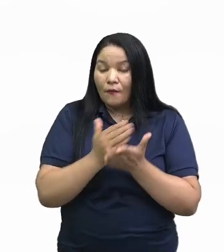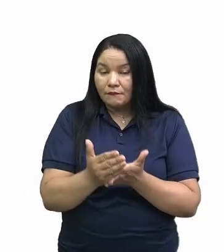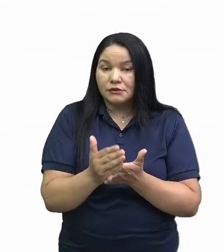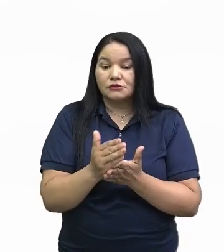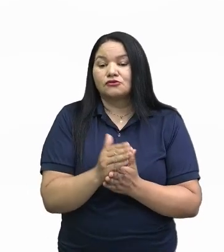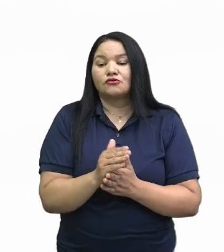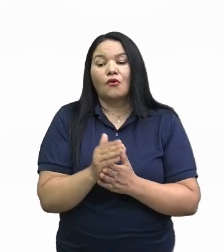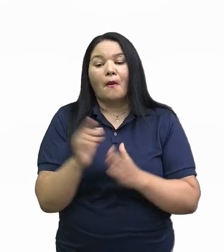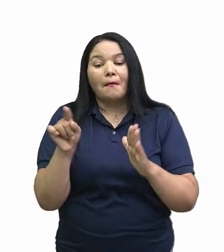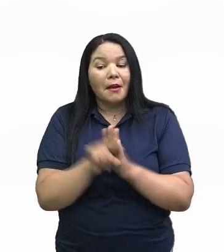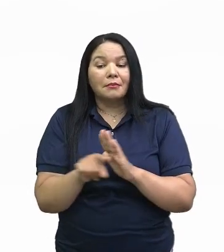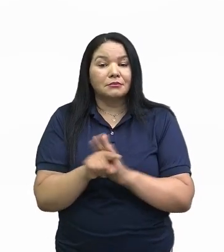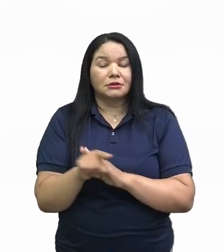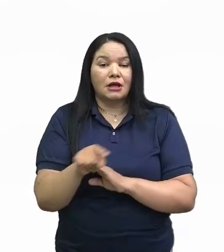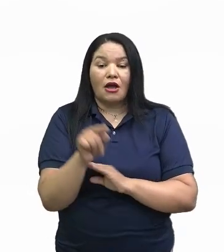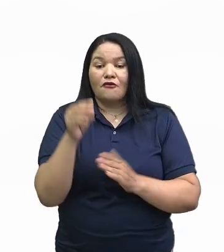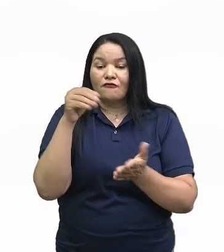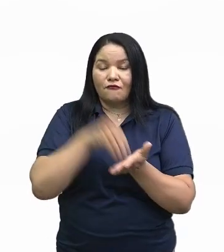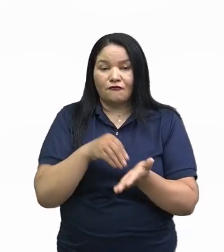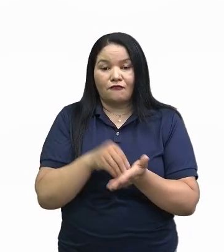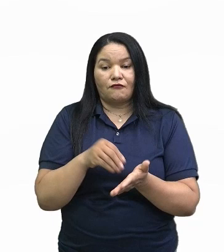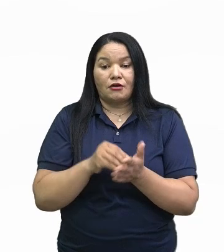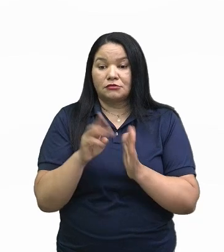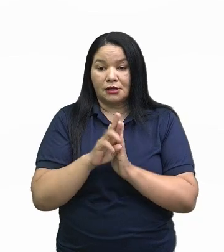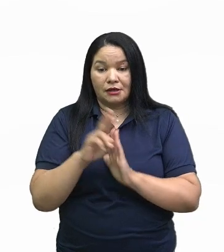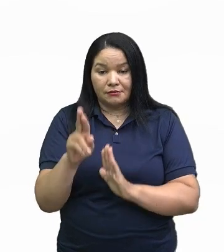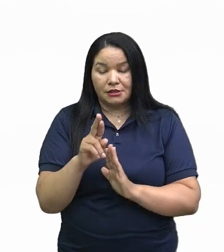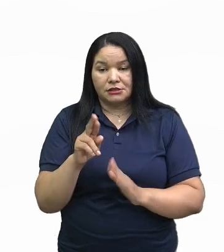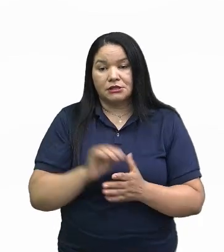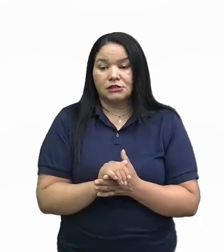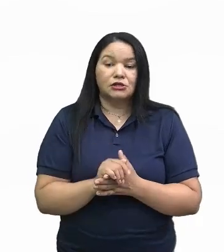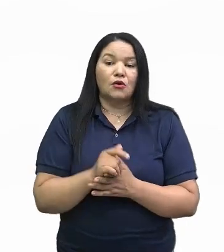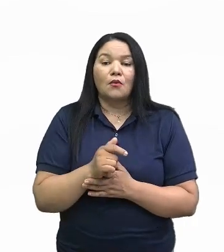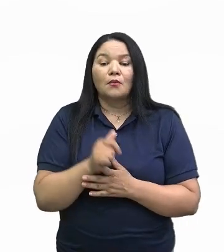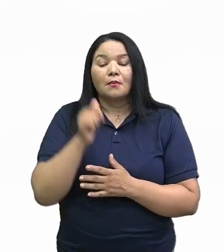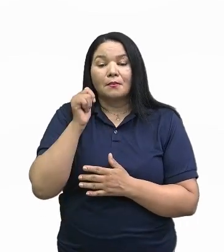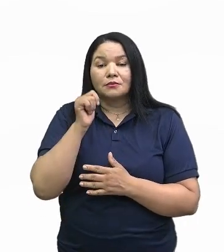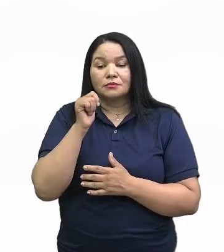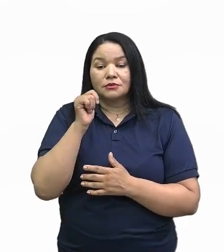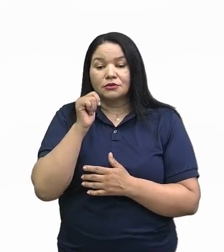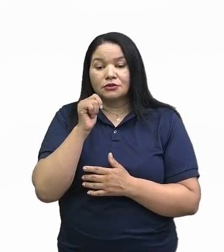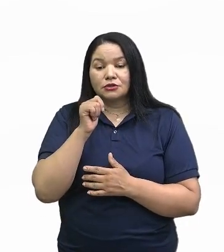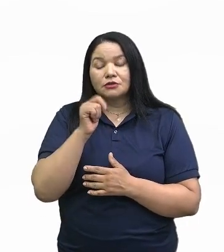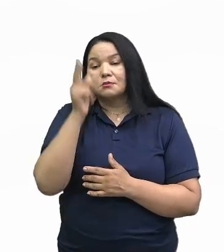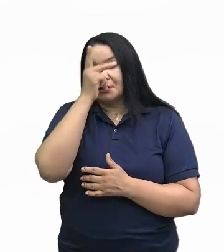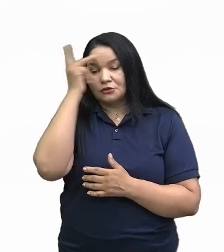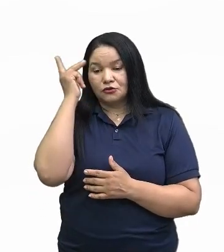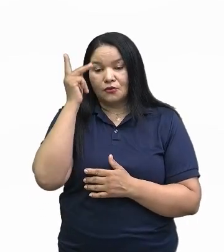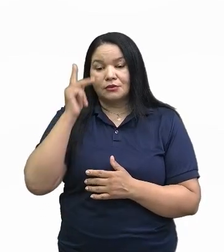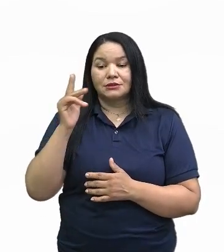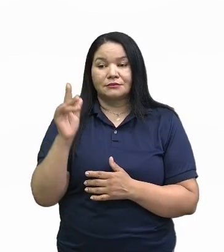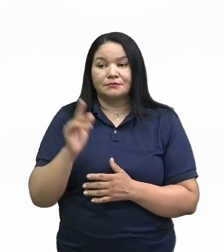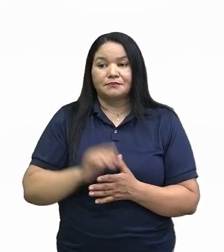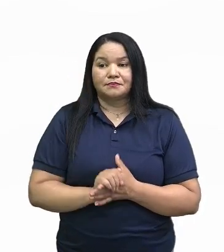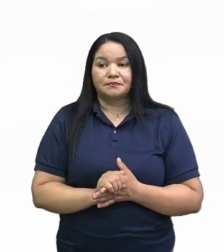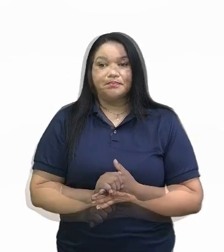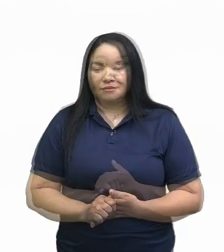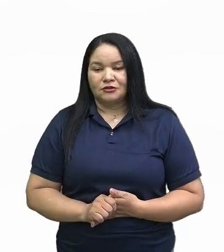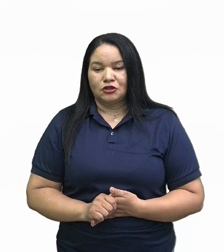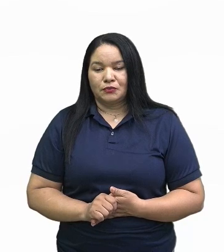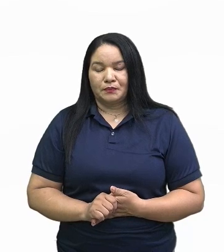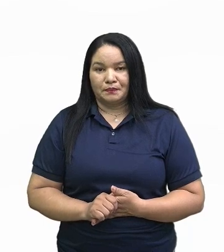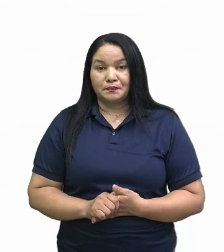questionar a falta de representação de suas esculturas nas grandes narrativas artísticas. Bem,